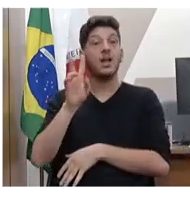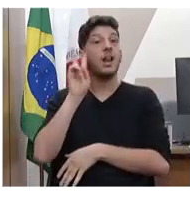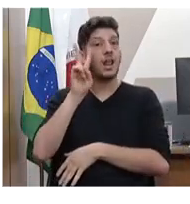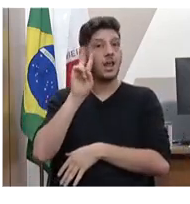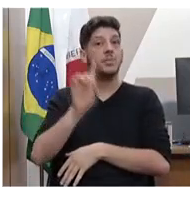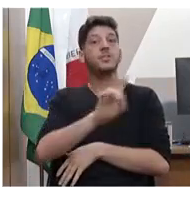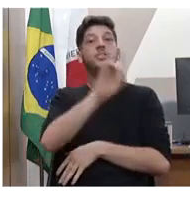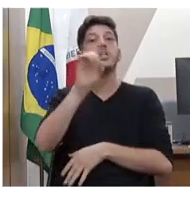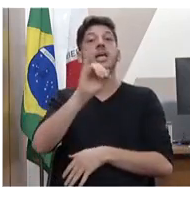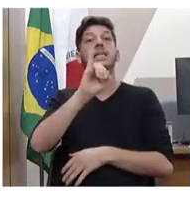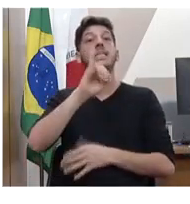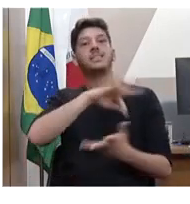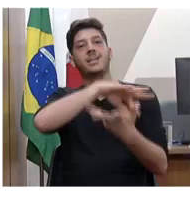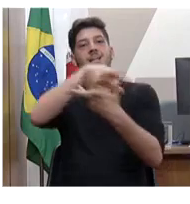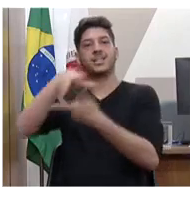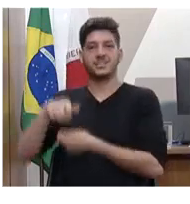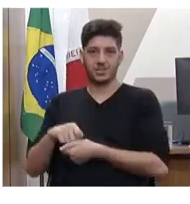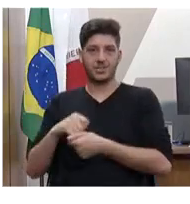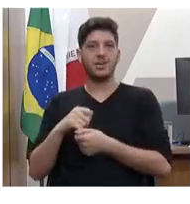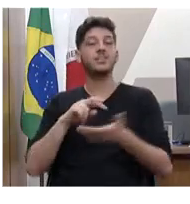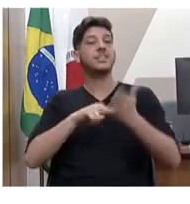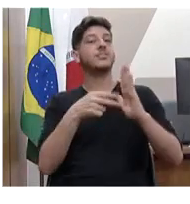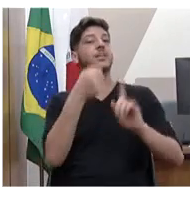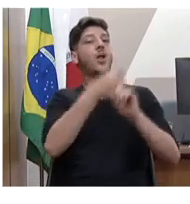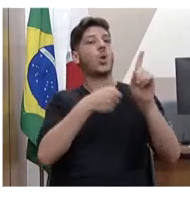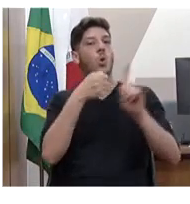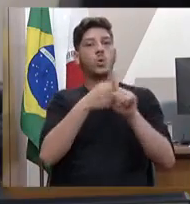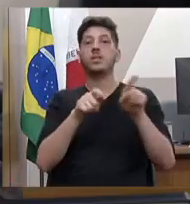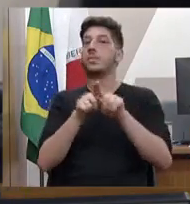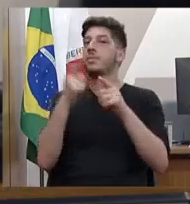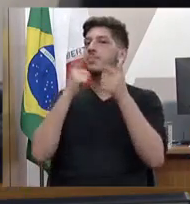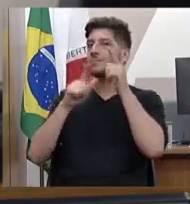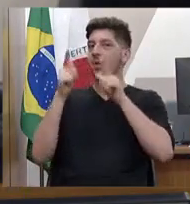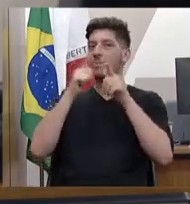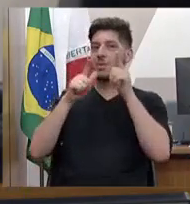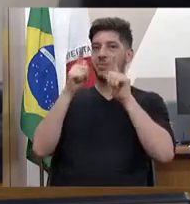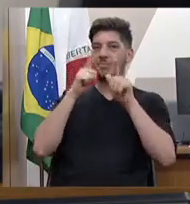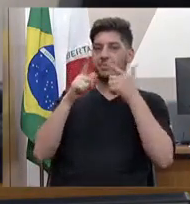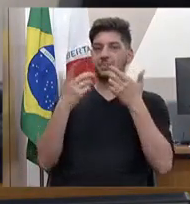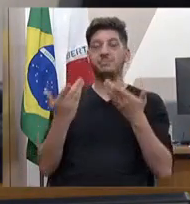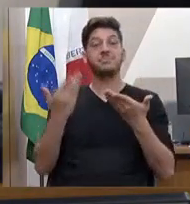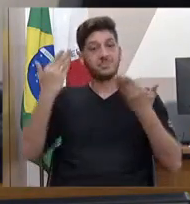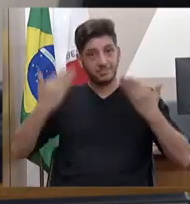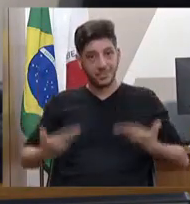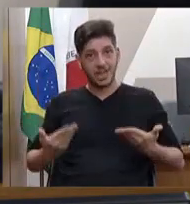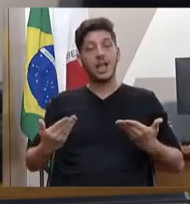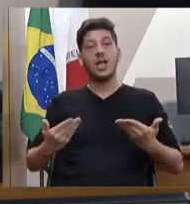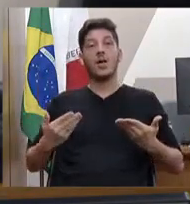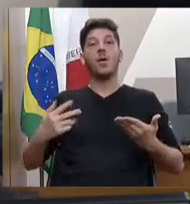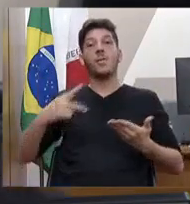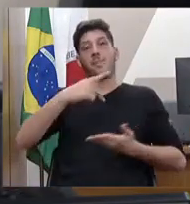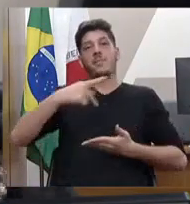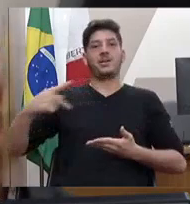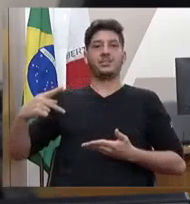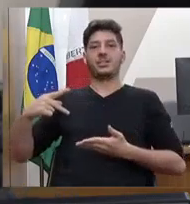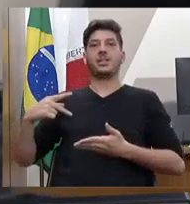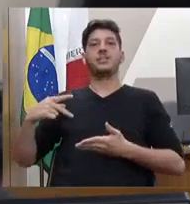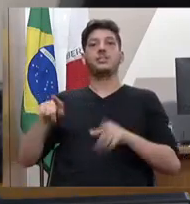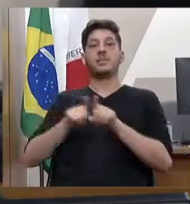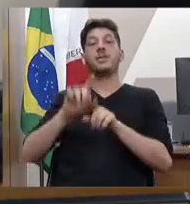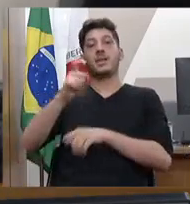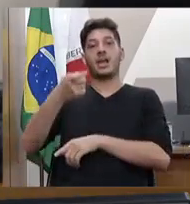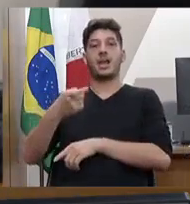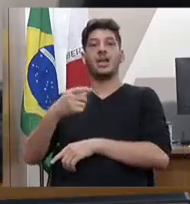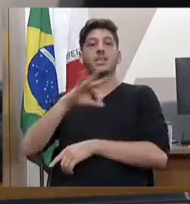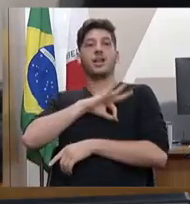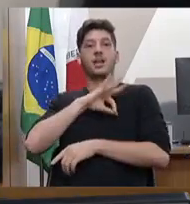Dia Internacional dos trabalhadores que é um dia de luta e conquista porque eu eu como surpreendendo trabalho agora e como ex delegado